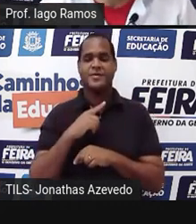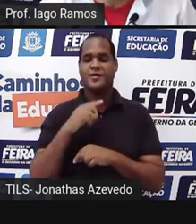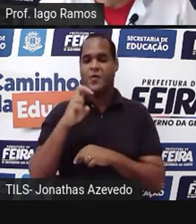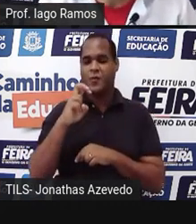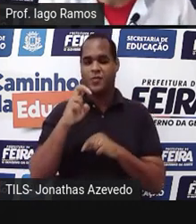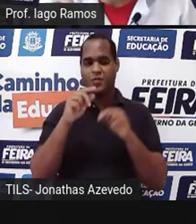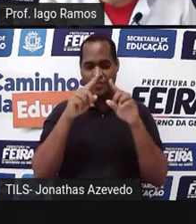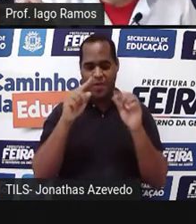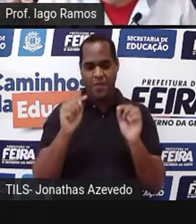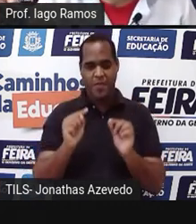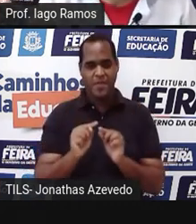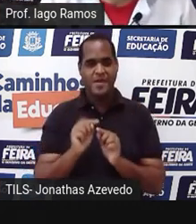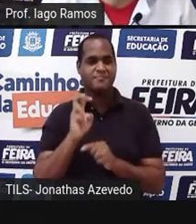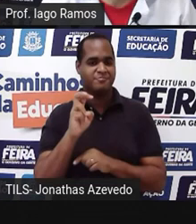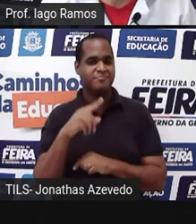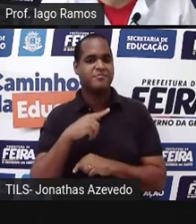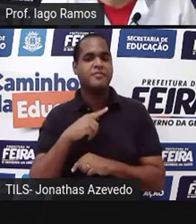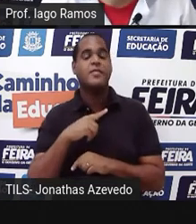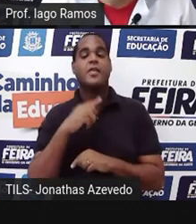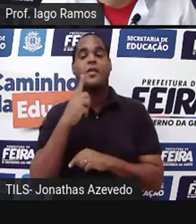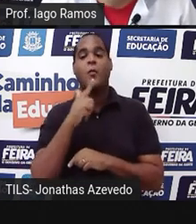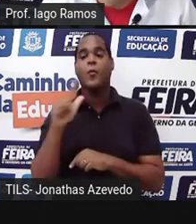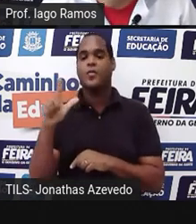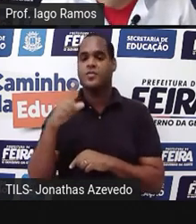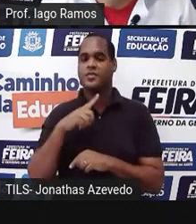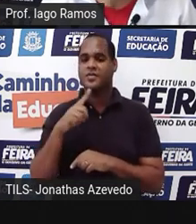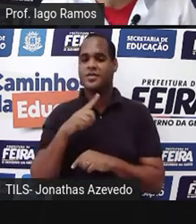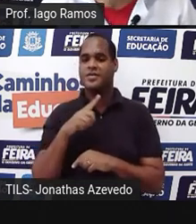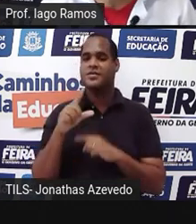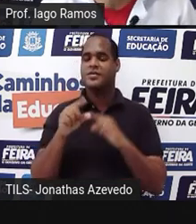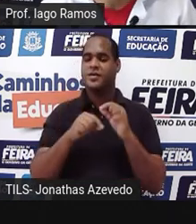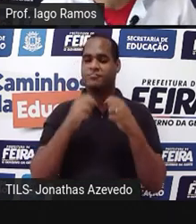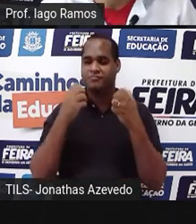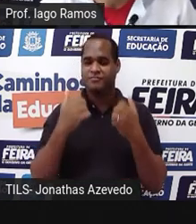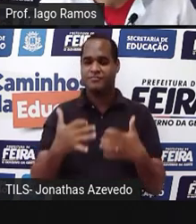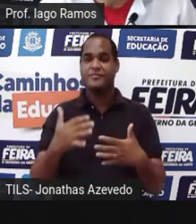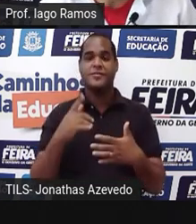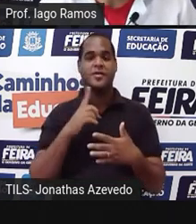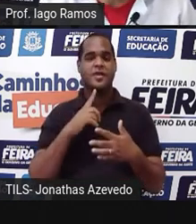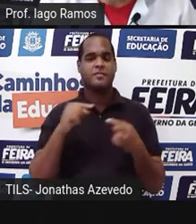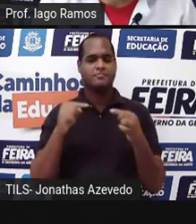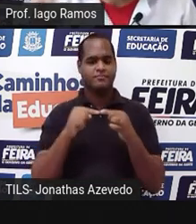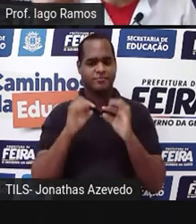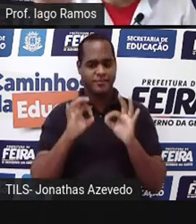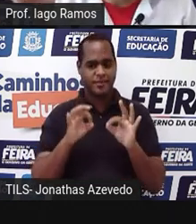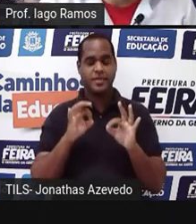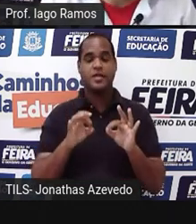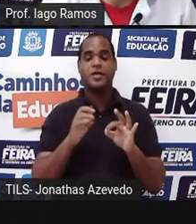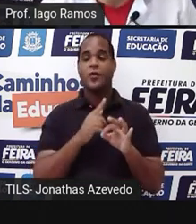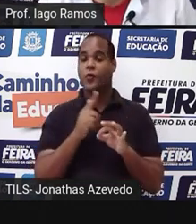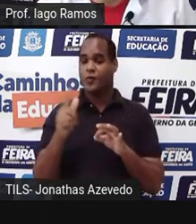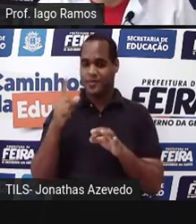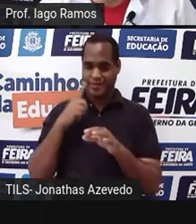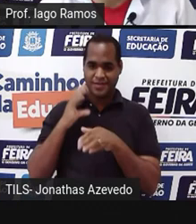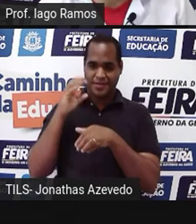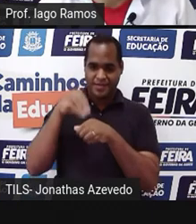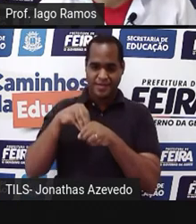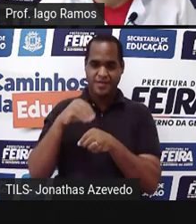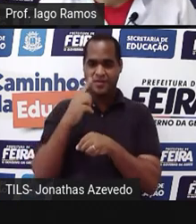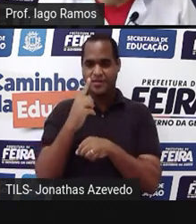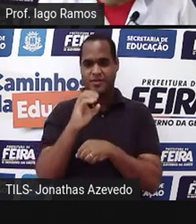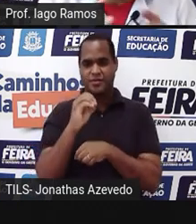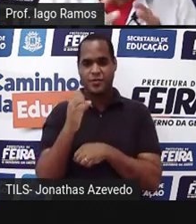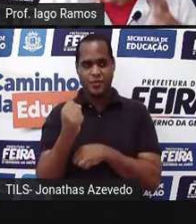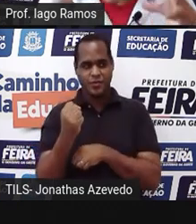dos lados todas 2,4, porque esse pentágono é regular, e todos os ângulos de dentro é 108